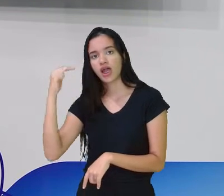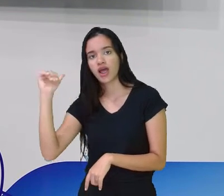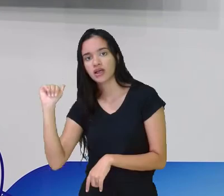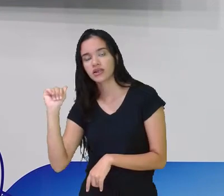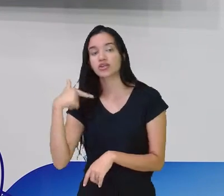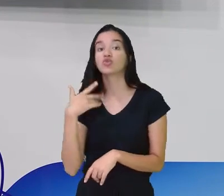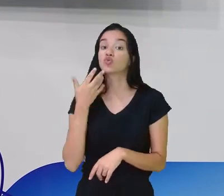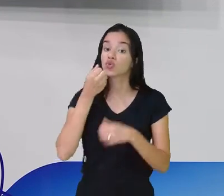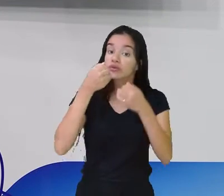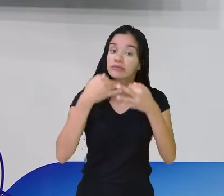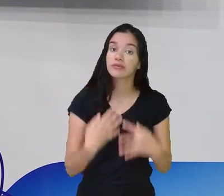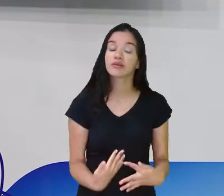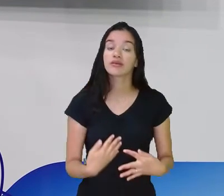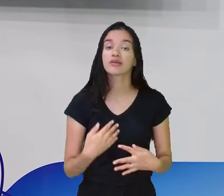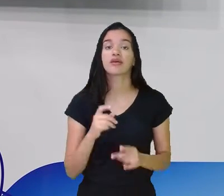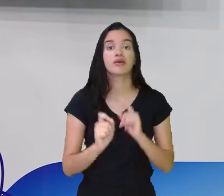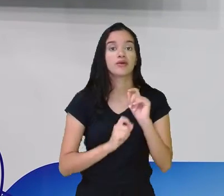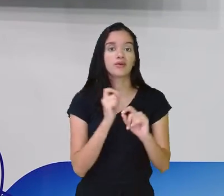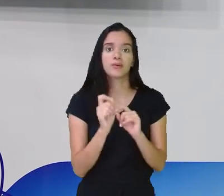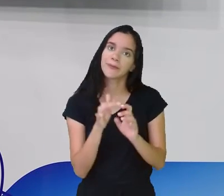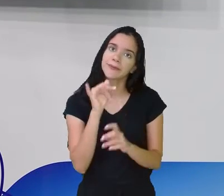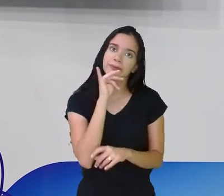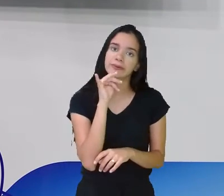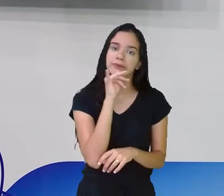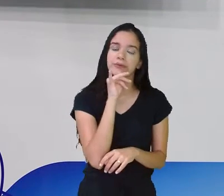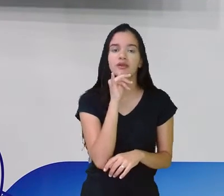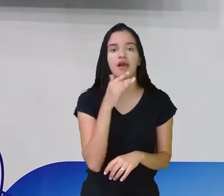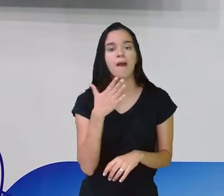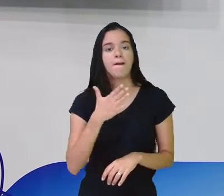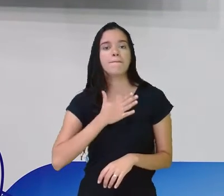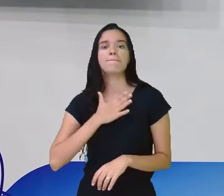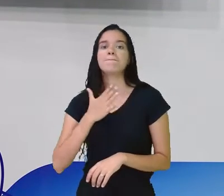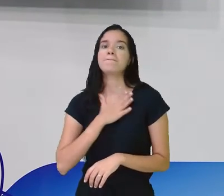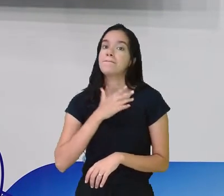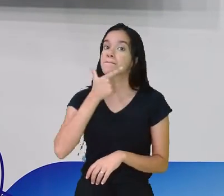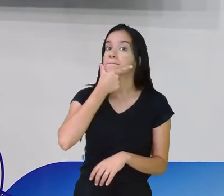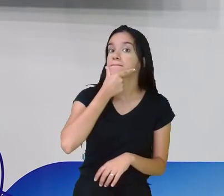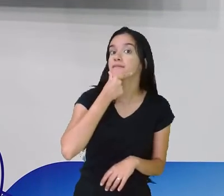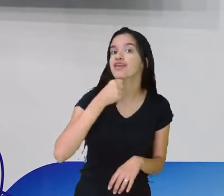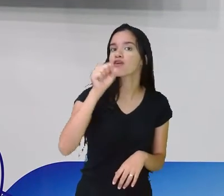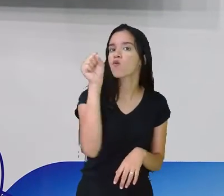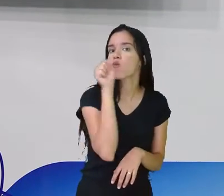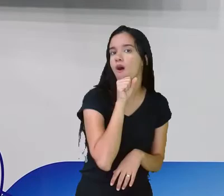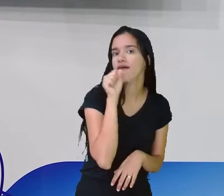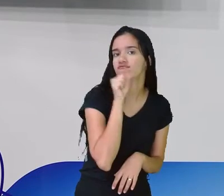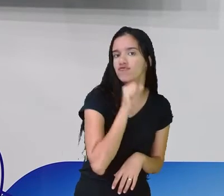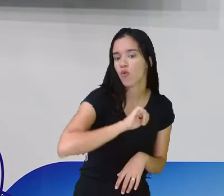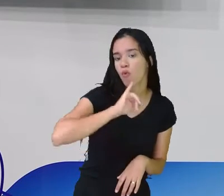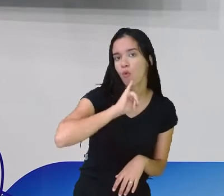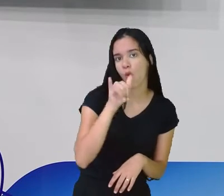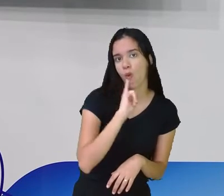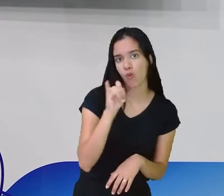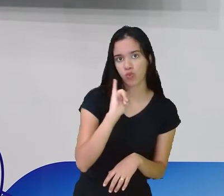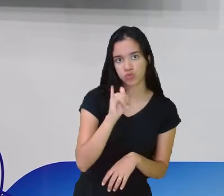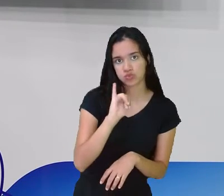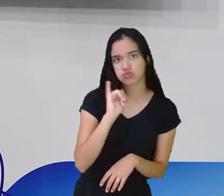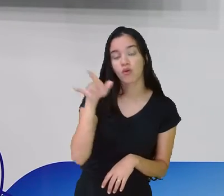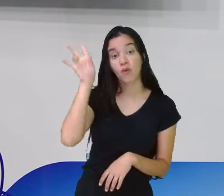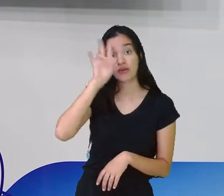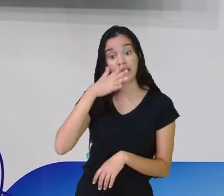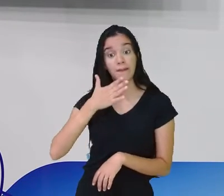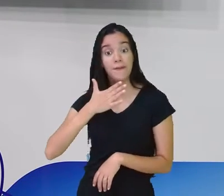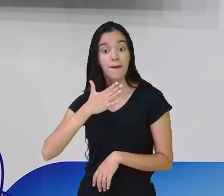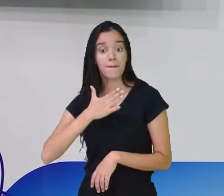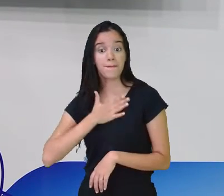para te explicar. Geração para geração é assim, por exemplo, o meu avô contou uma história para o meu pai, ou seja, de uma